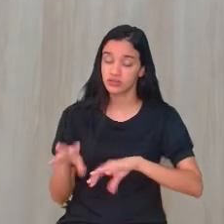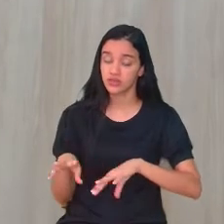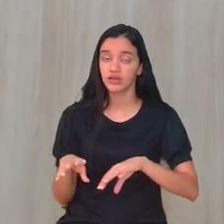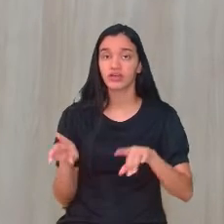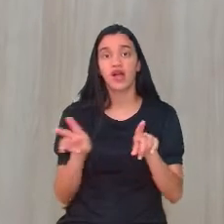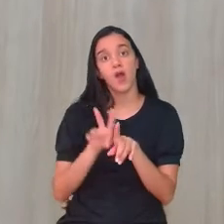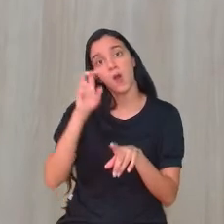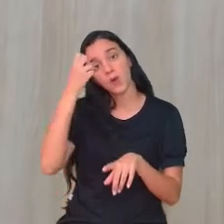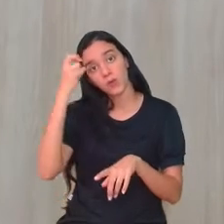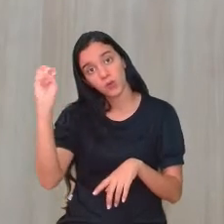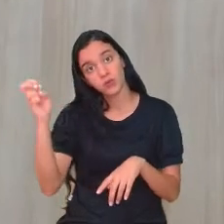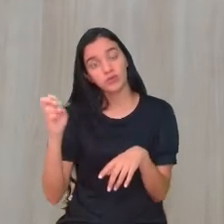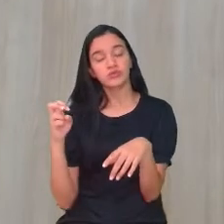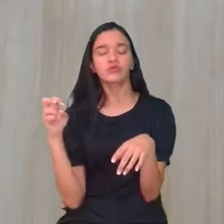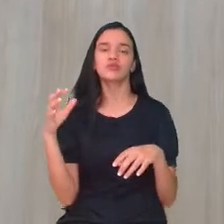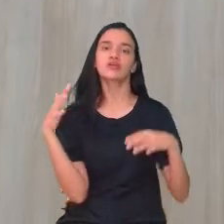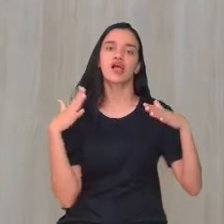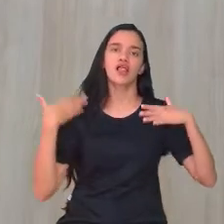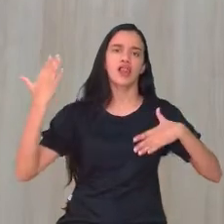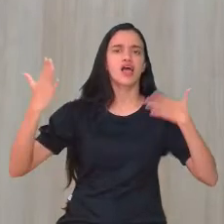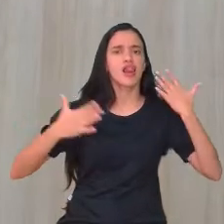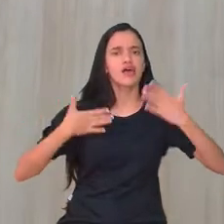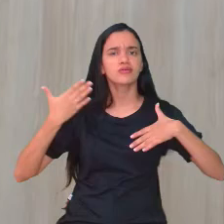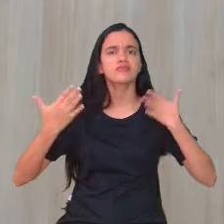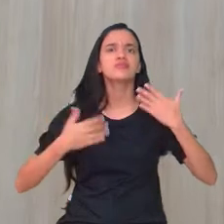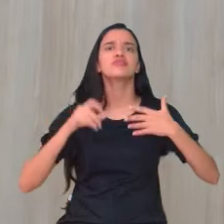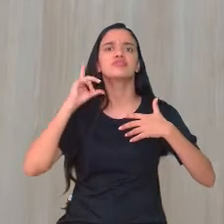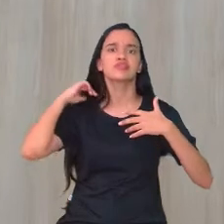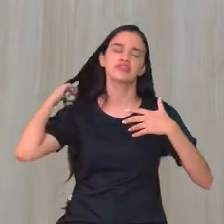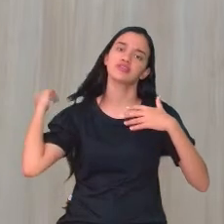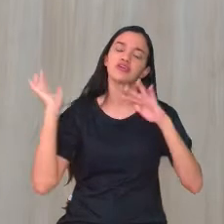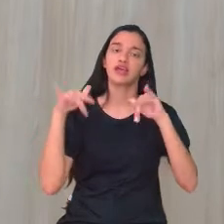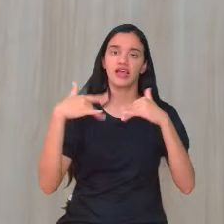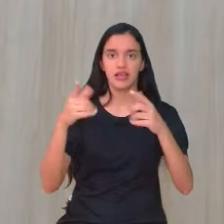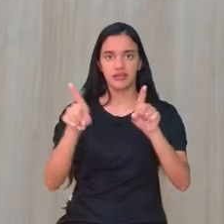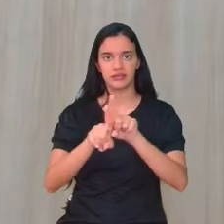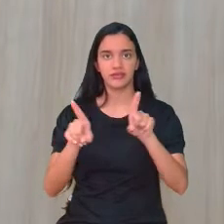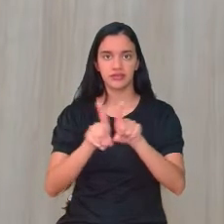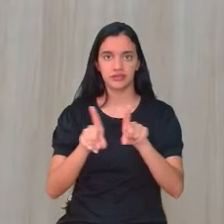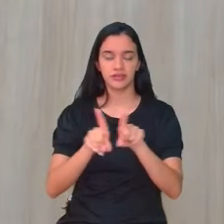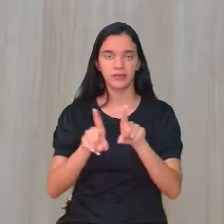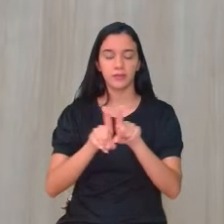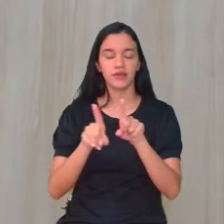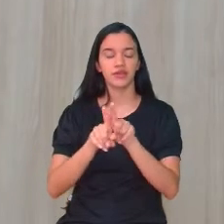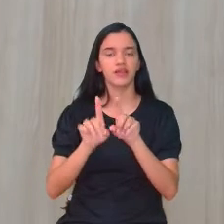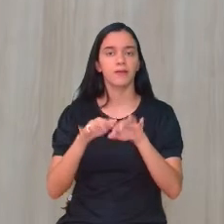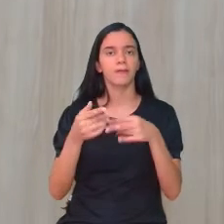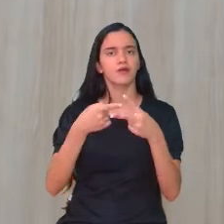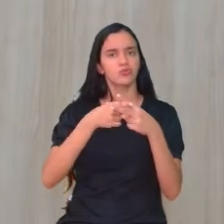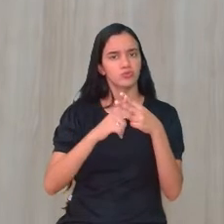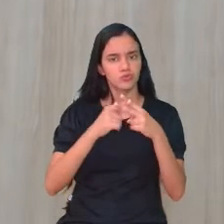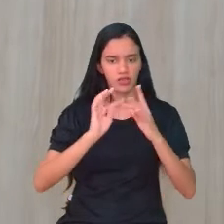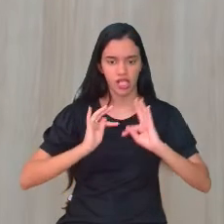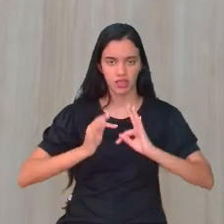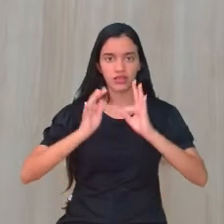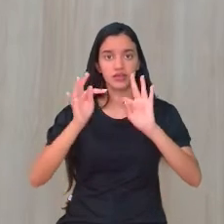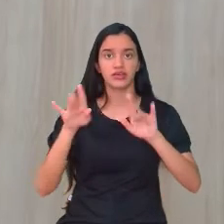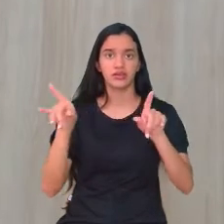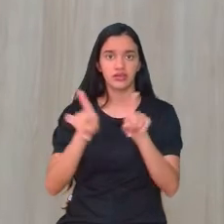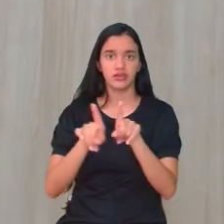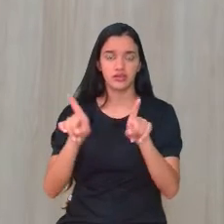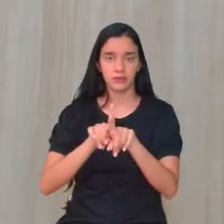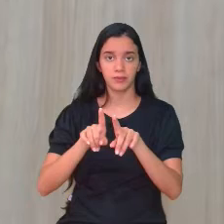educação, cultura, né, lazer, certo? E investir no aparelhamento, né, dos órgãos, né,